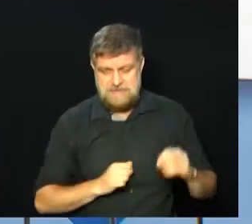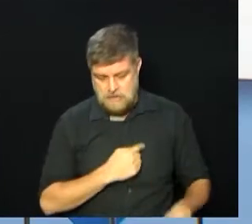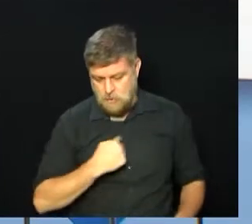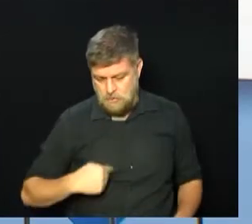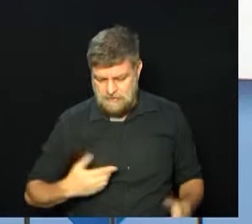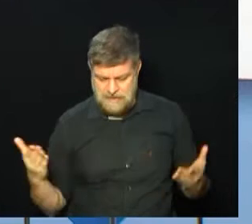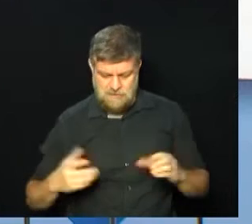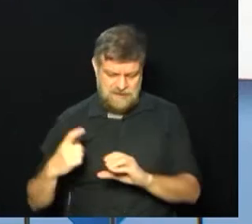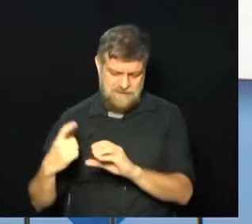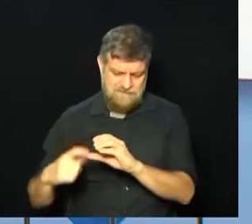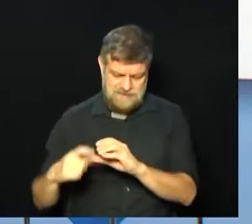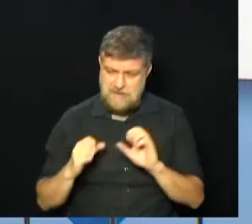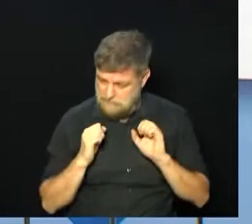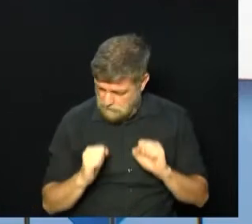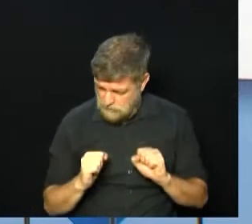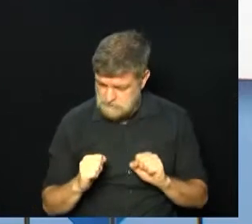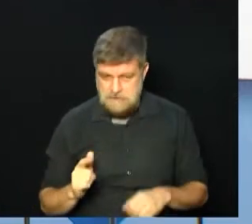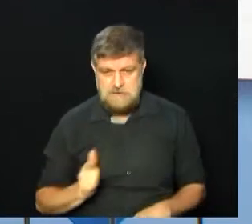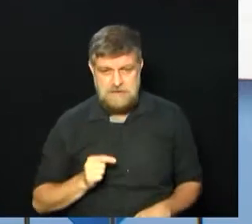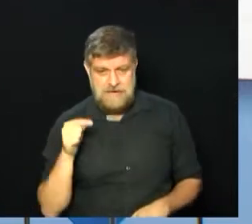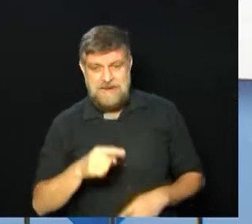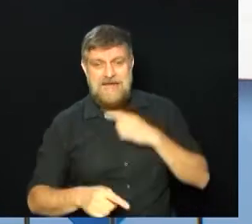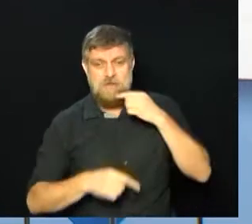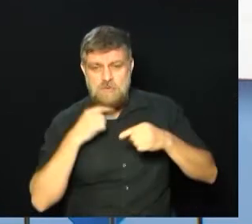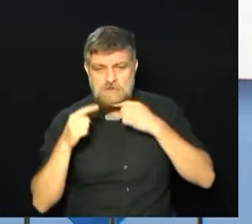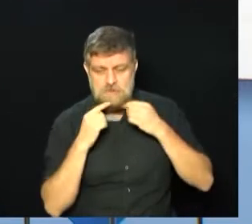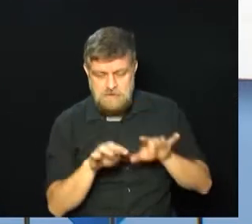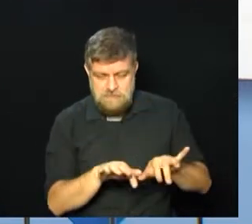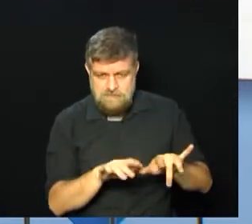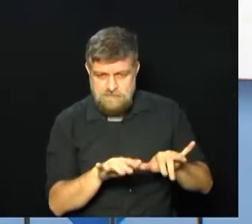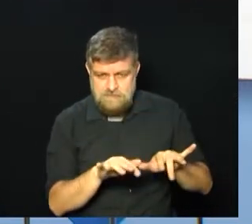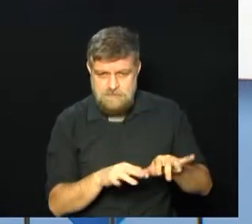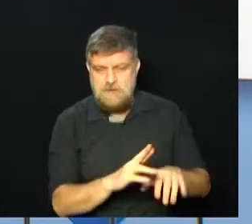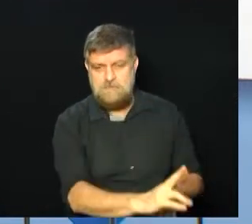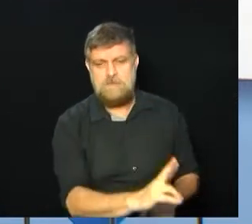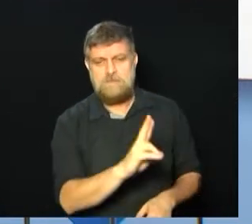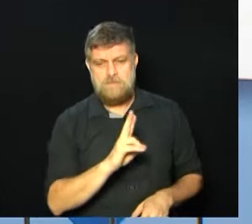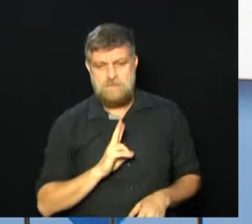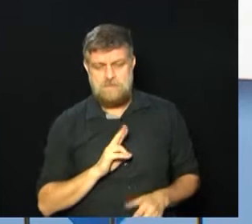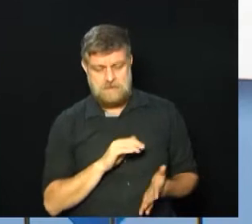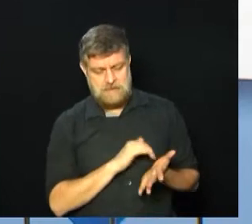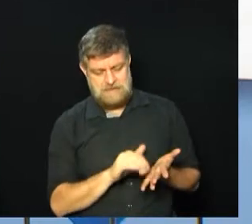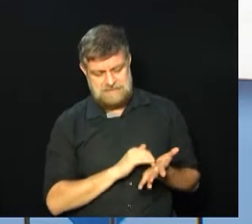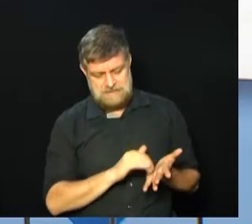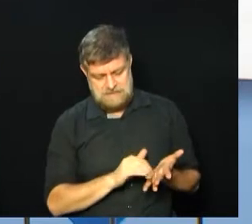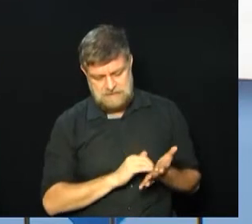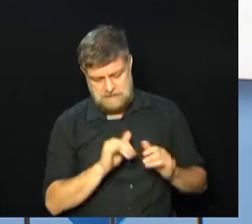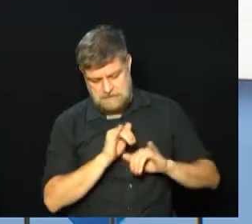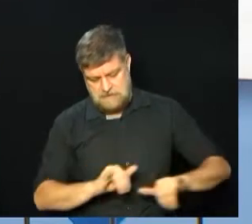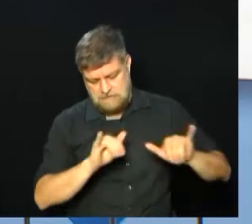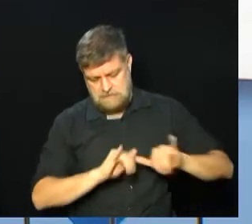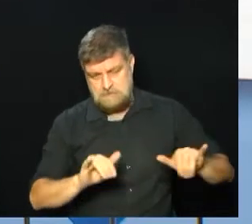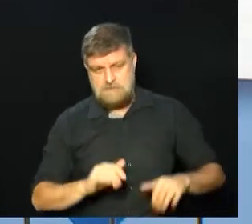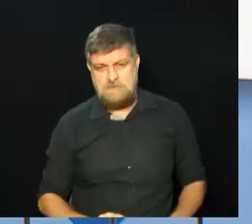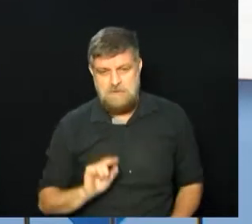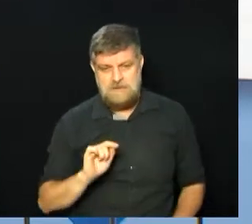vaca e agora tá disponível a fazer lá você tira todas as suas dúvidas e a gente lembra que a secretaria já avisou que